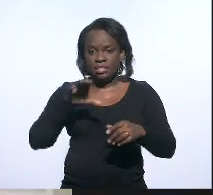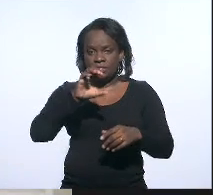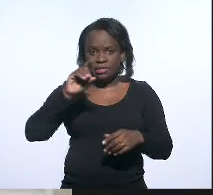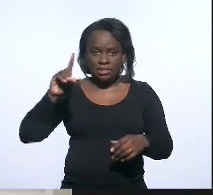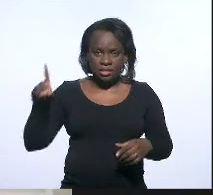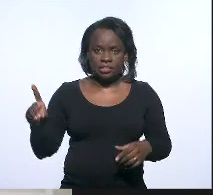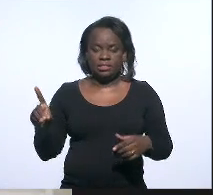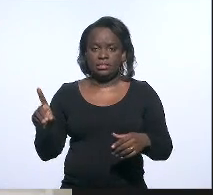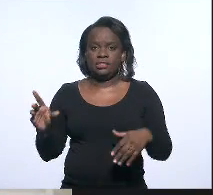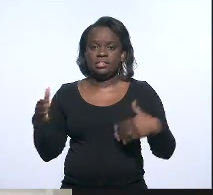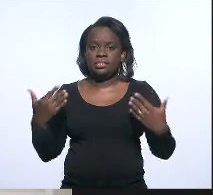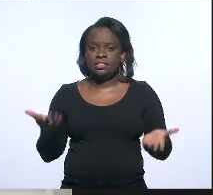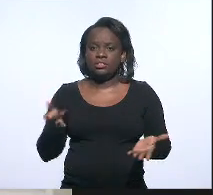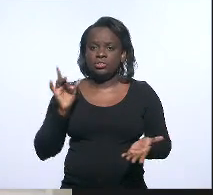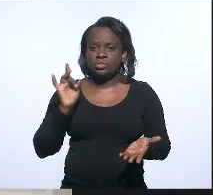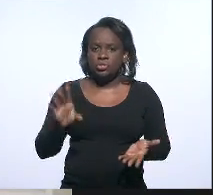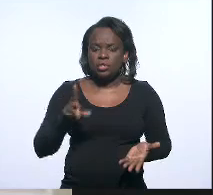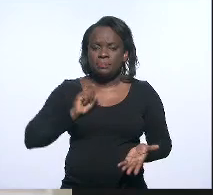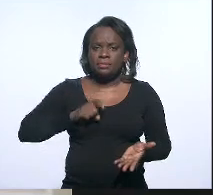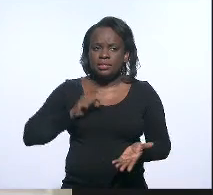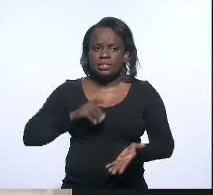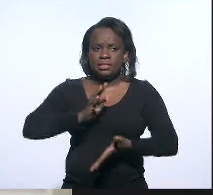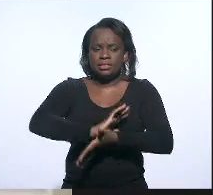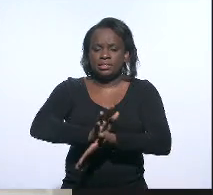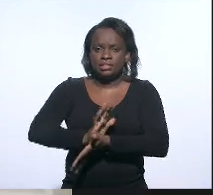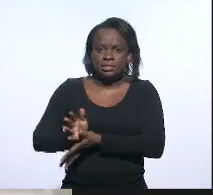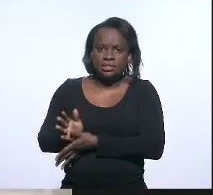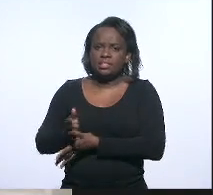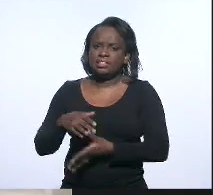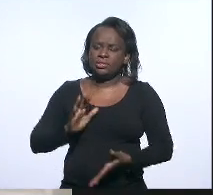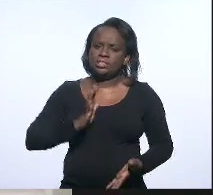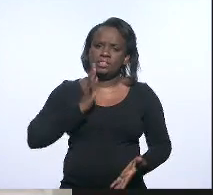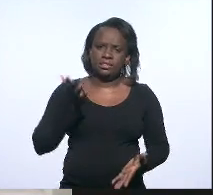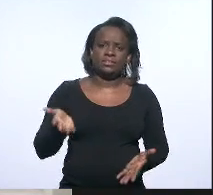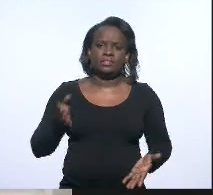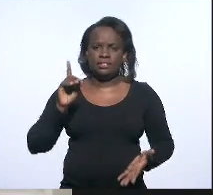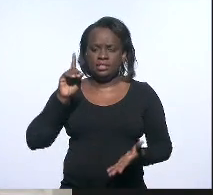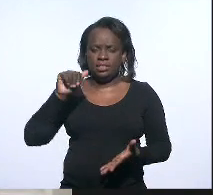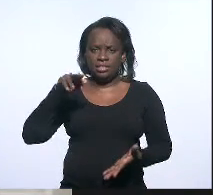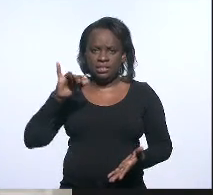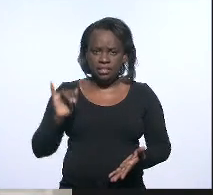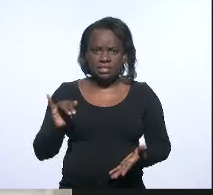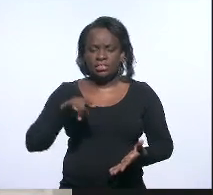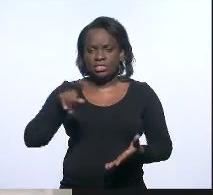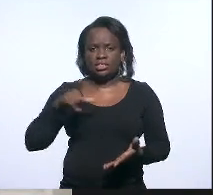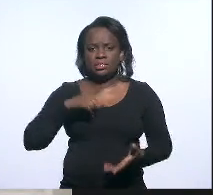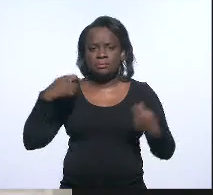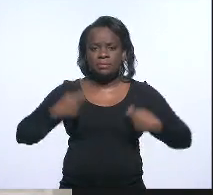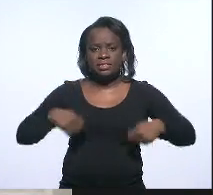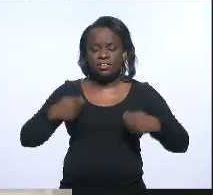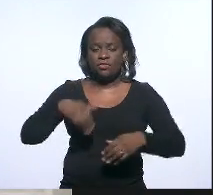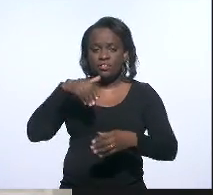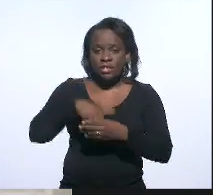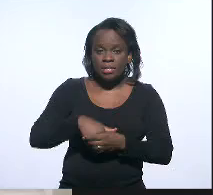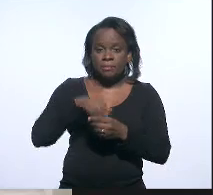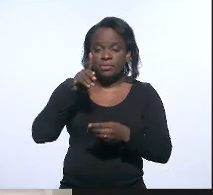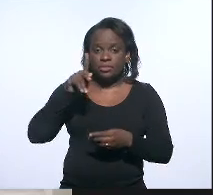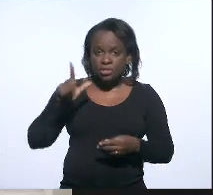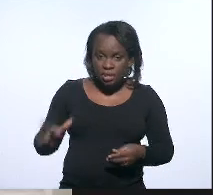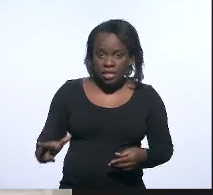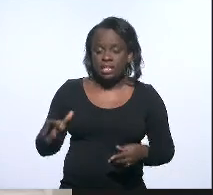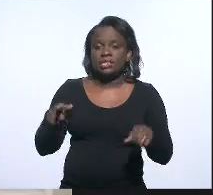Deus. Então, não é só cruel, é nefasto, deputada Dani Monteiro, a gente ter que votar um projeto aqui